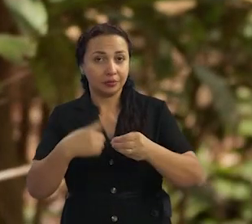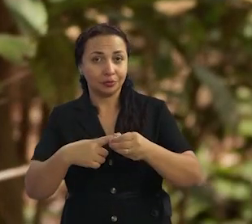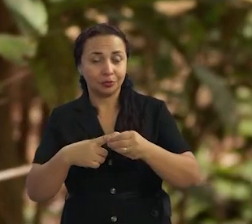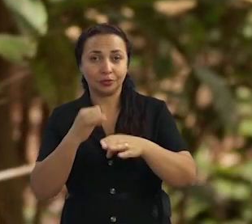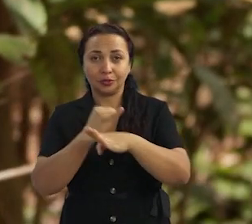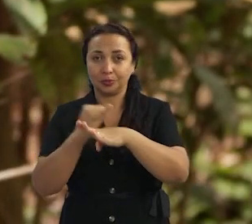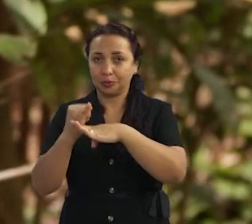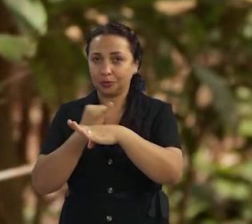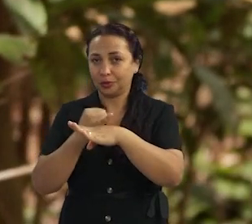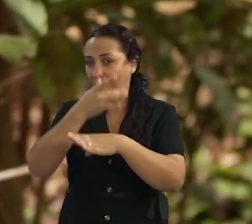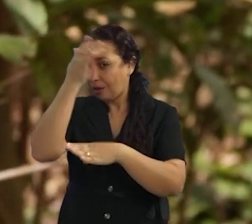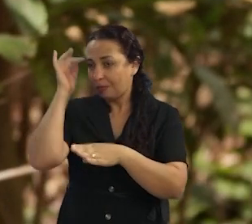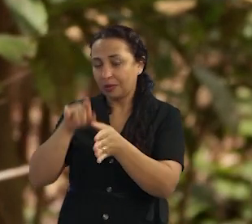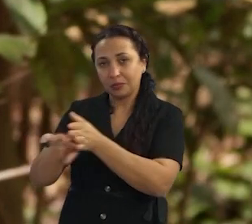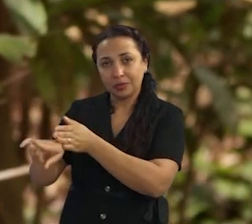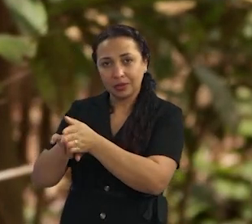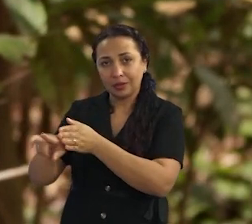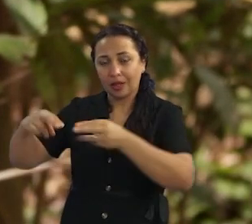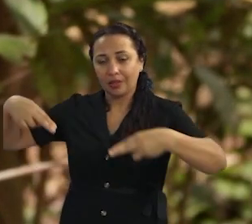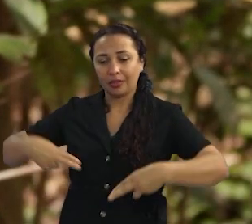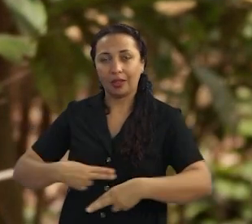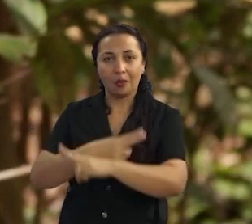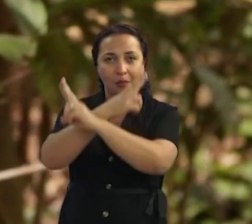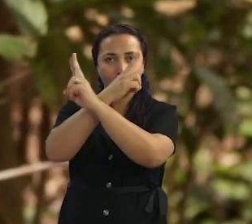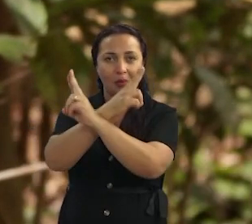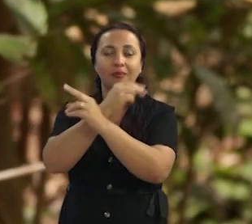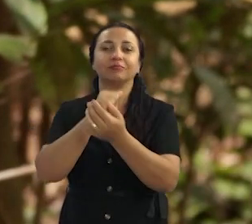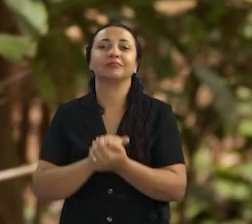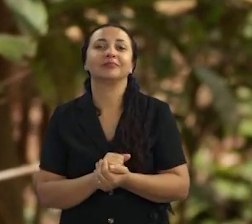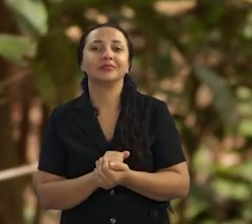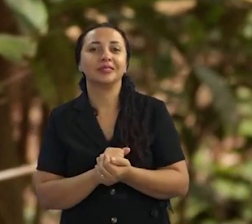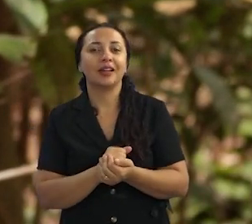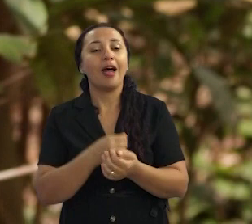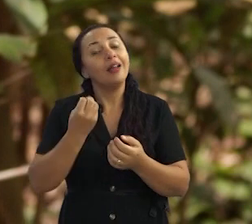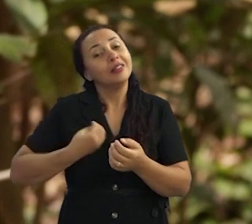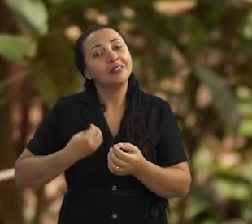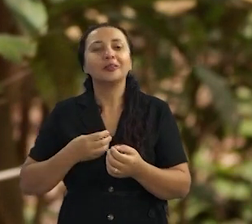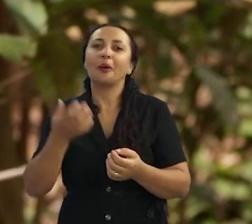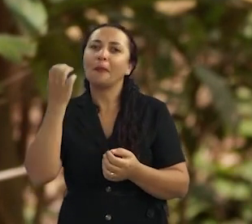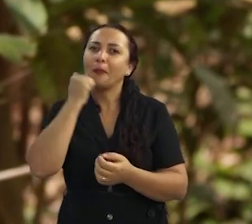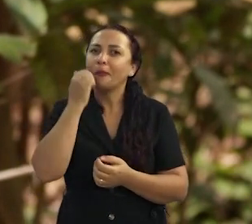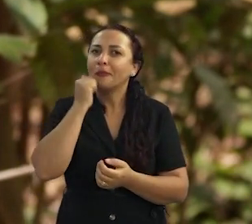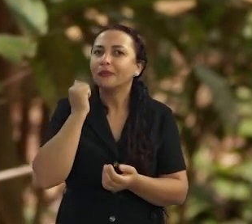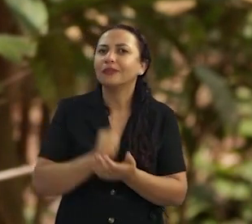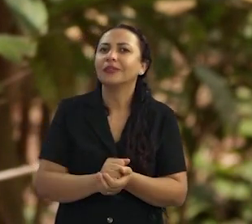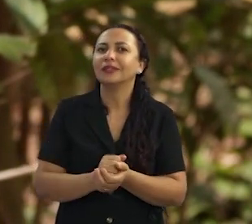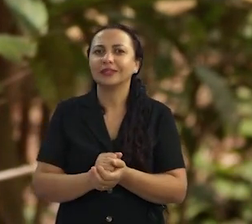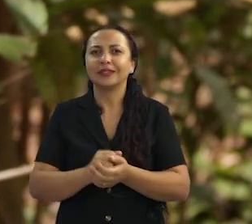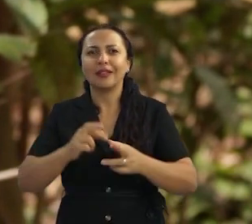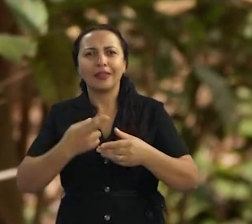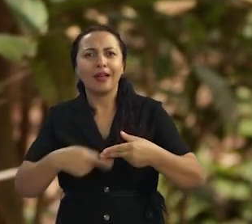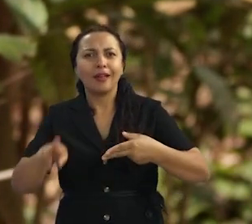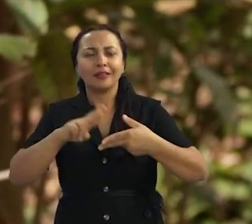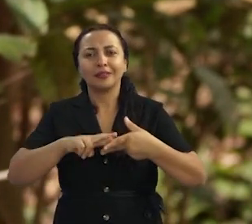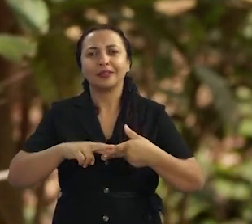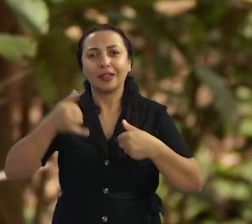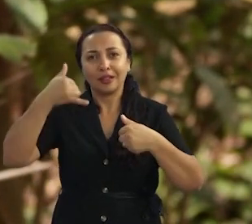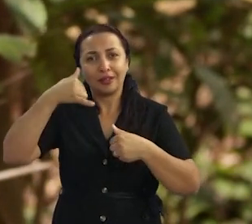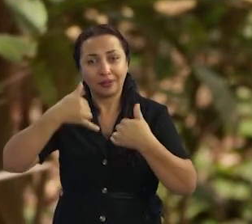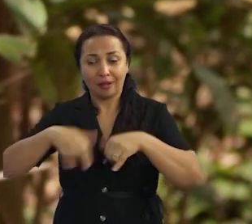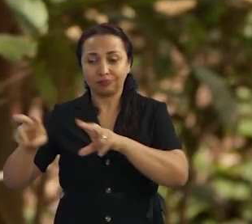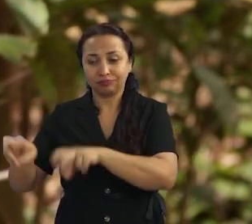Na cidade de Itapetinga, pesquisadores da Universidade Estadual do Sudoeste da Bahia estão aproveitando resíduos gerados pela